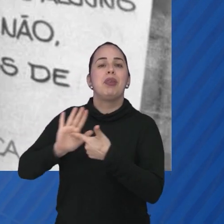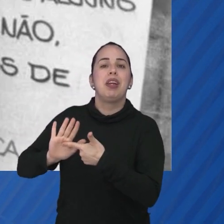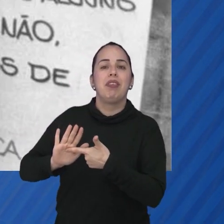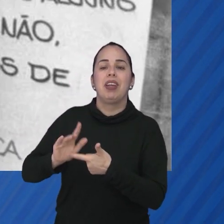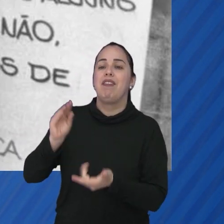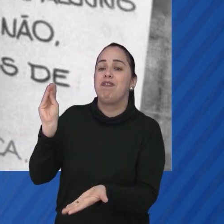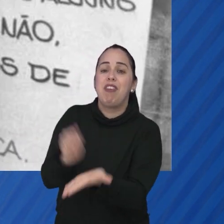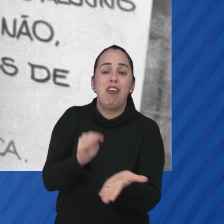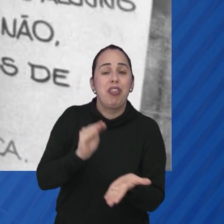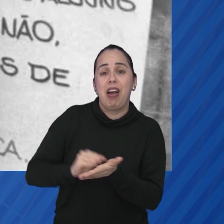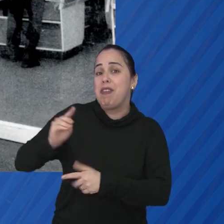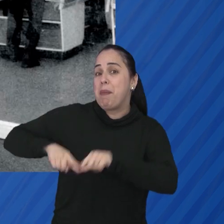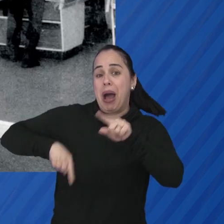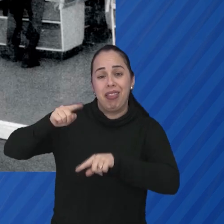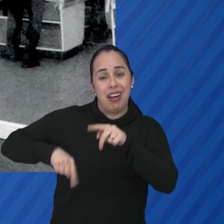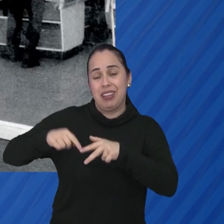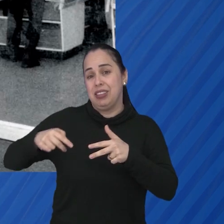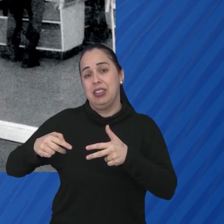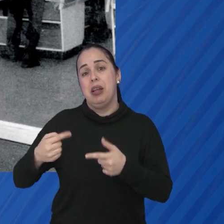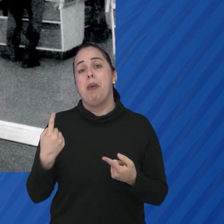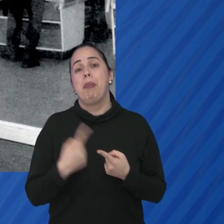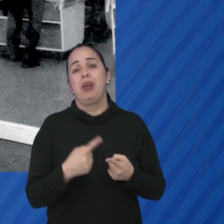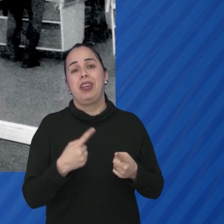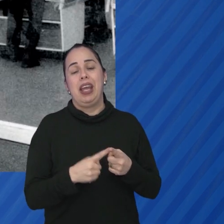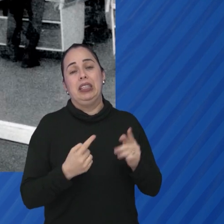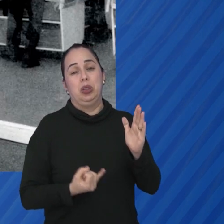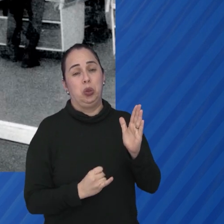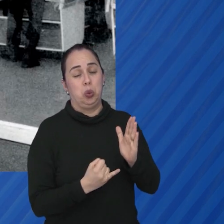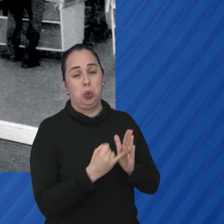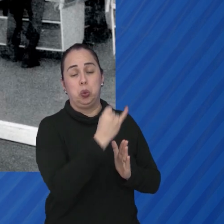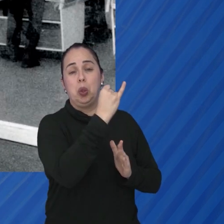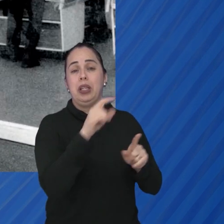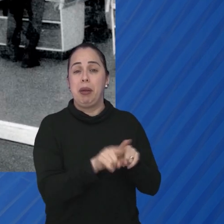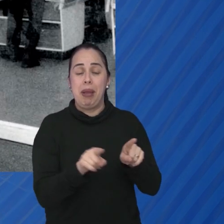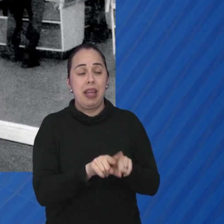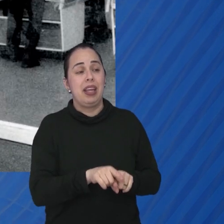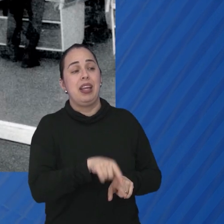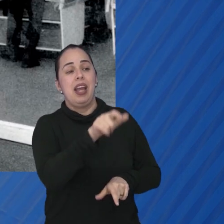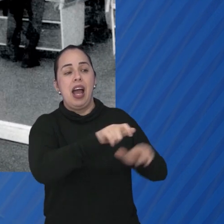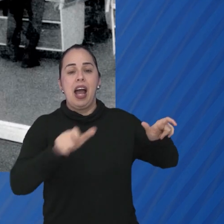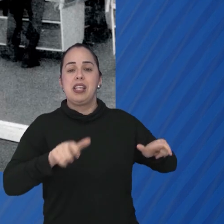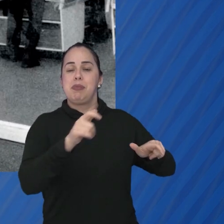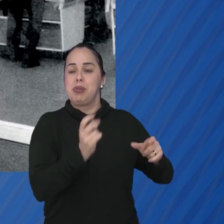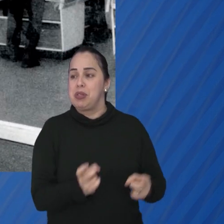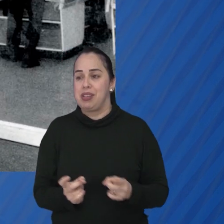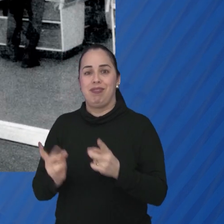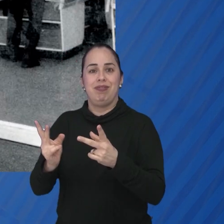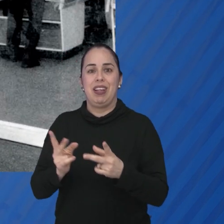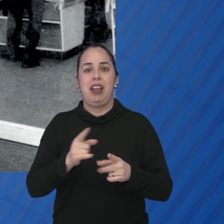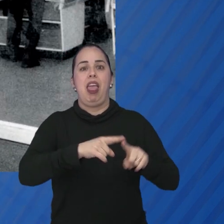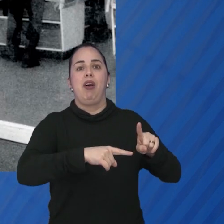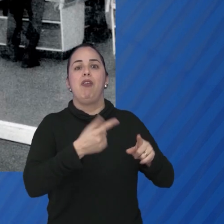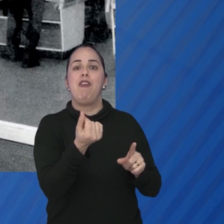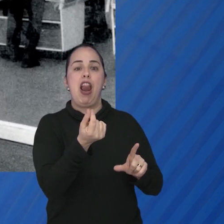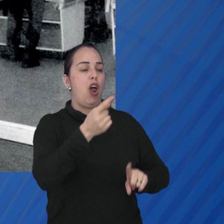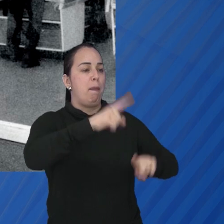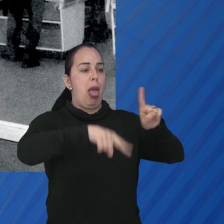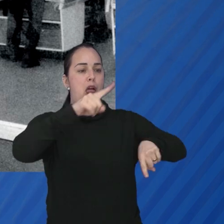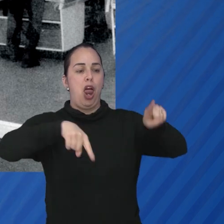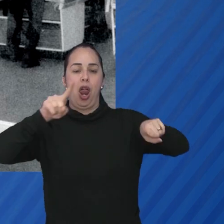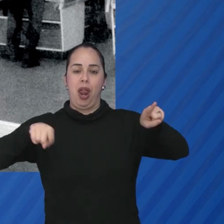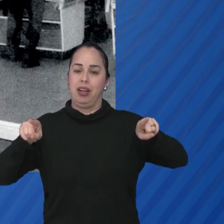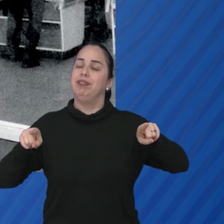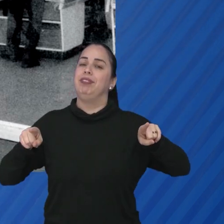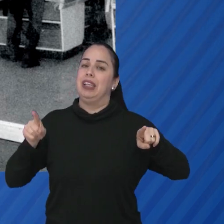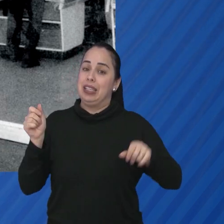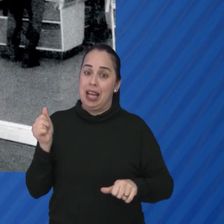aos clientes que a falta de produtos era a consequência da dificuldade dos fornecedores em estabilizar os preços. Além